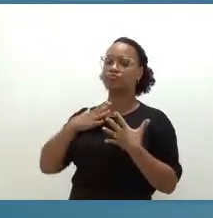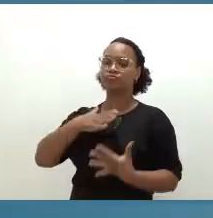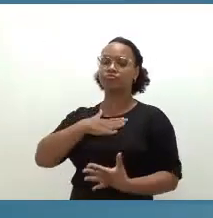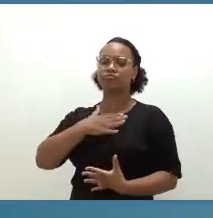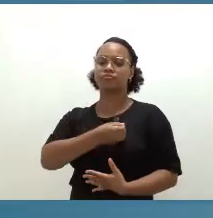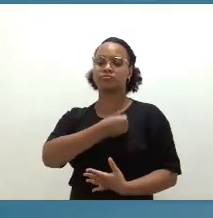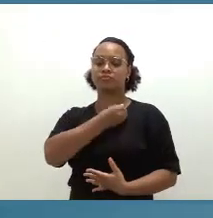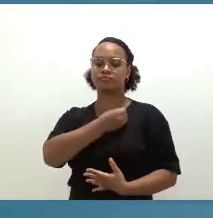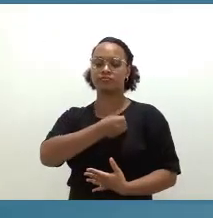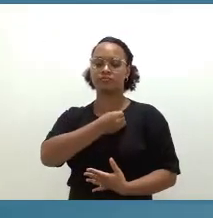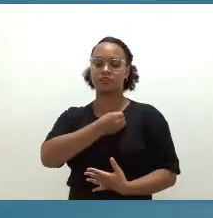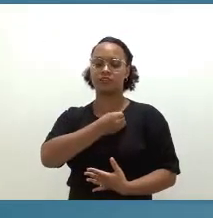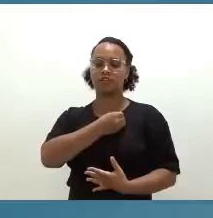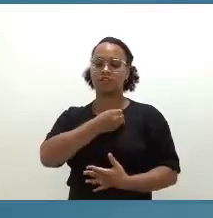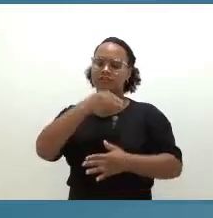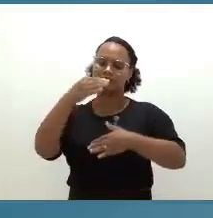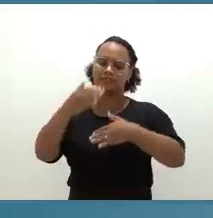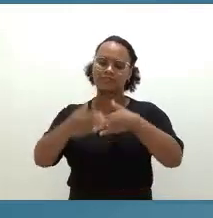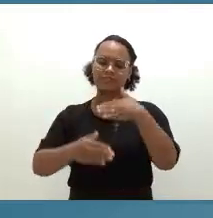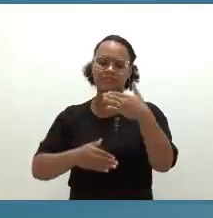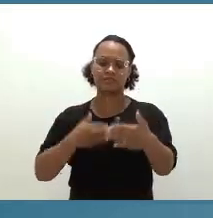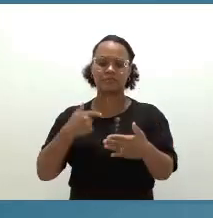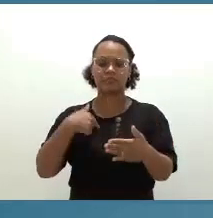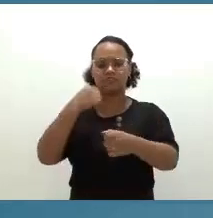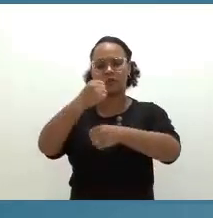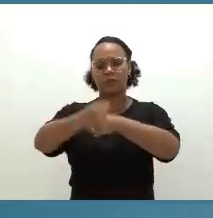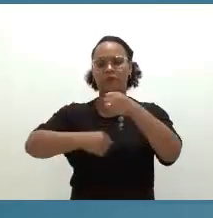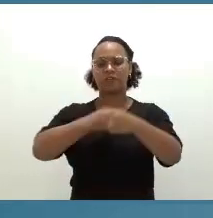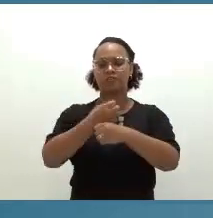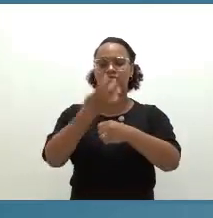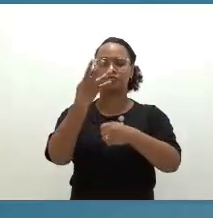E após 45 anos de magistratura,